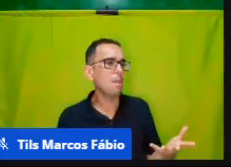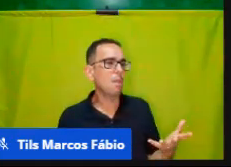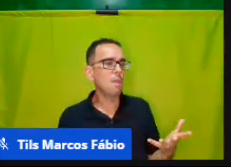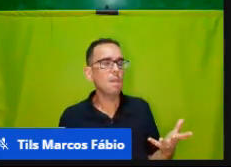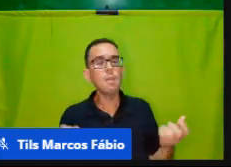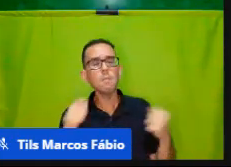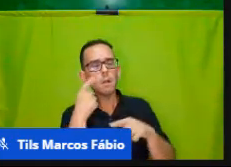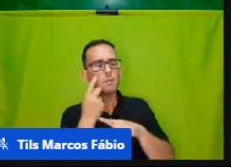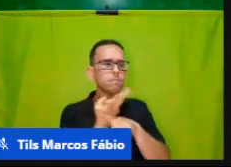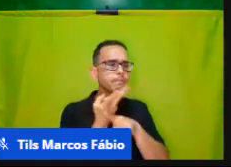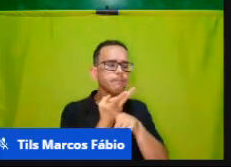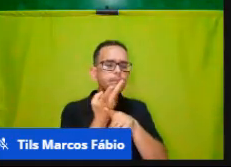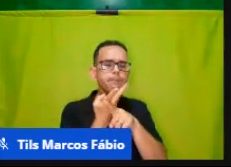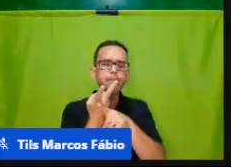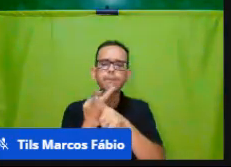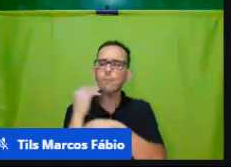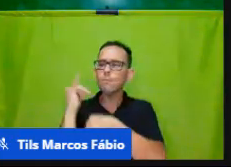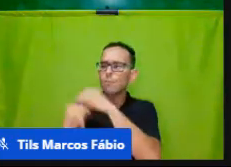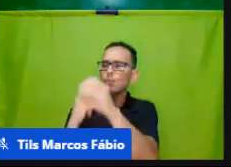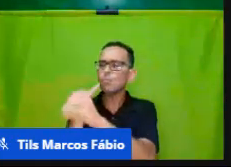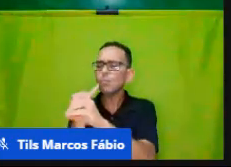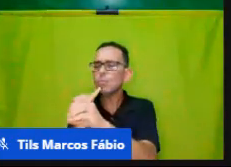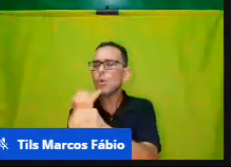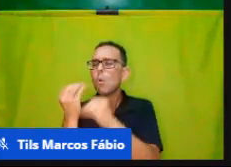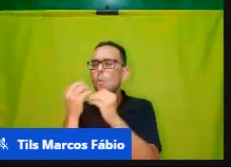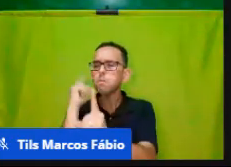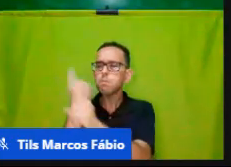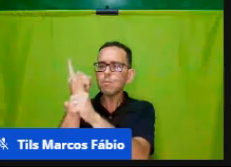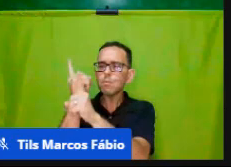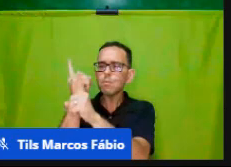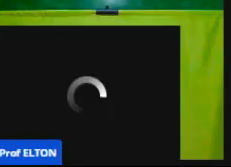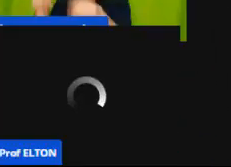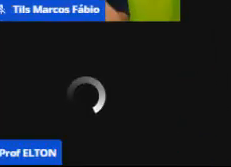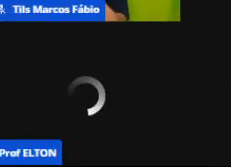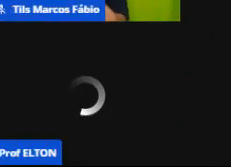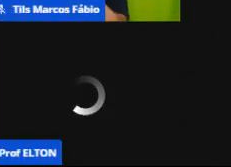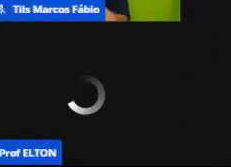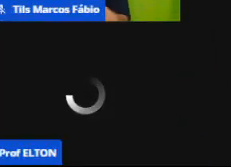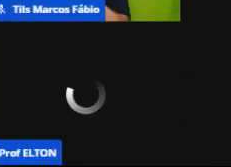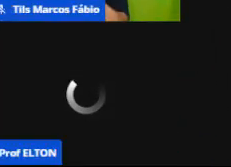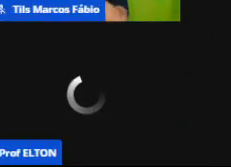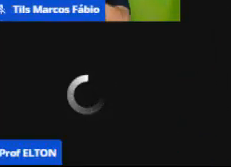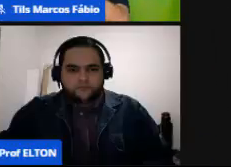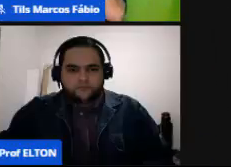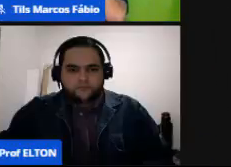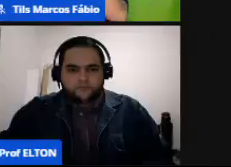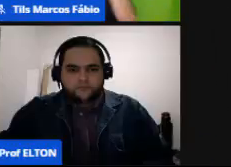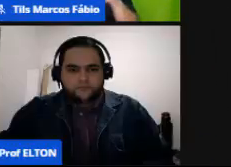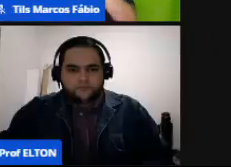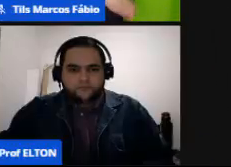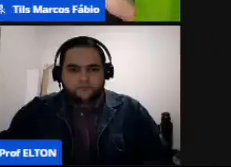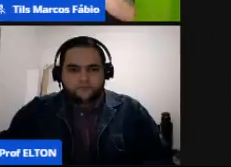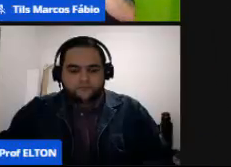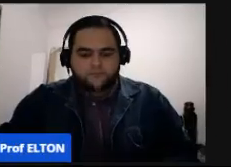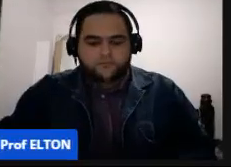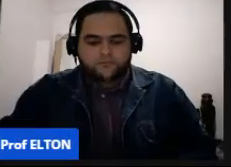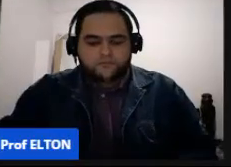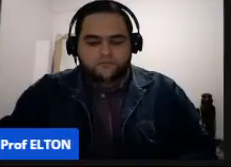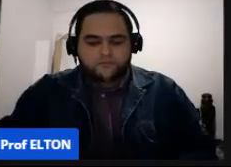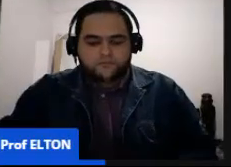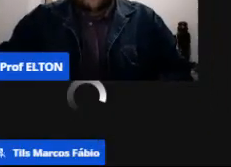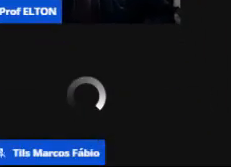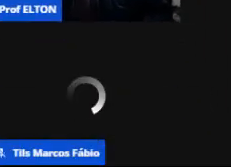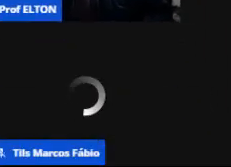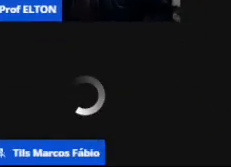na internet a possibilidade, descobri que dá para fazer vídeo no PowerPoint. E aí eu me utilizei dessa ferramenta para estar efetuando